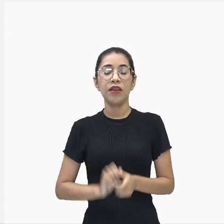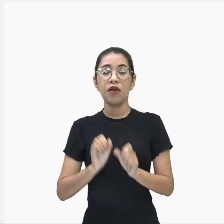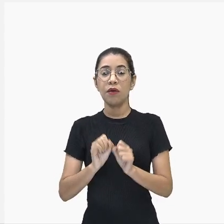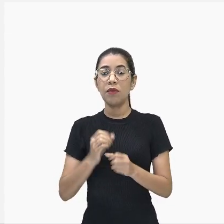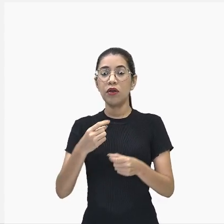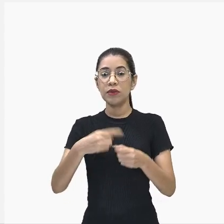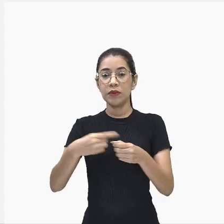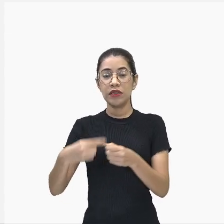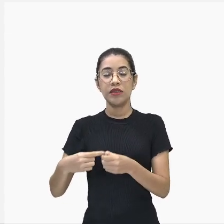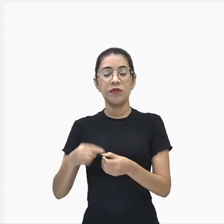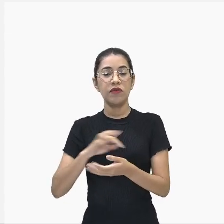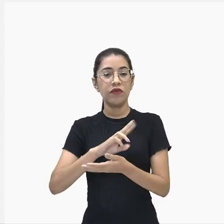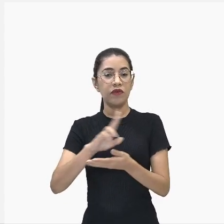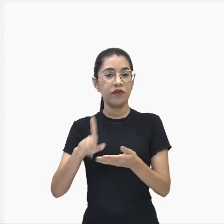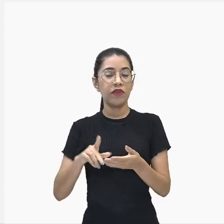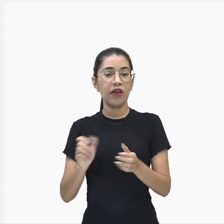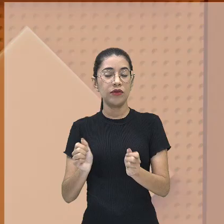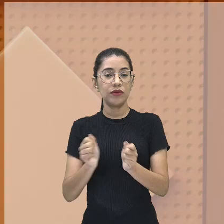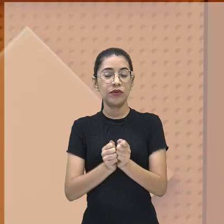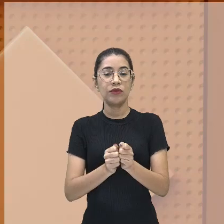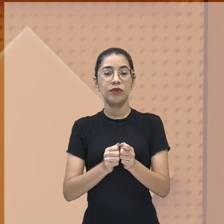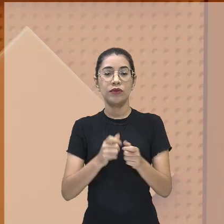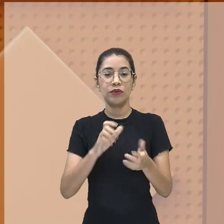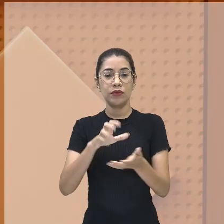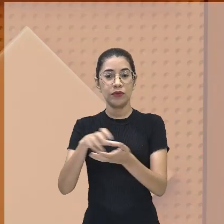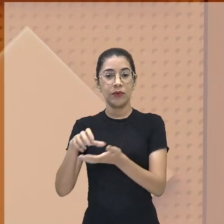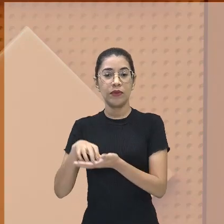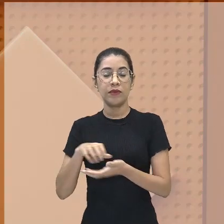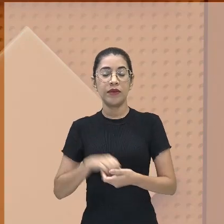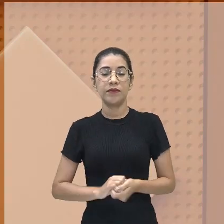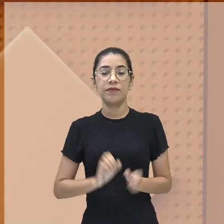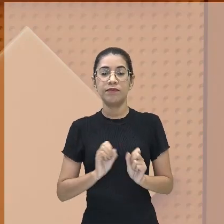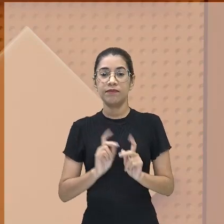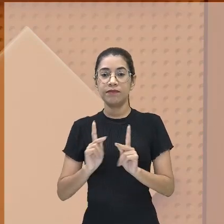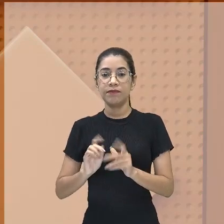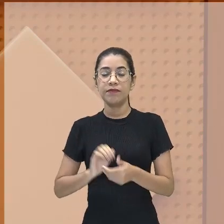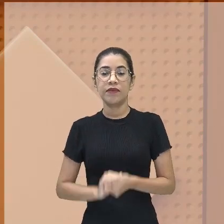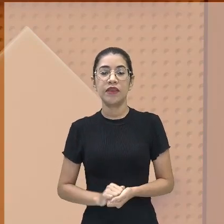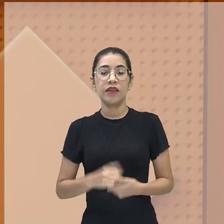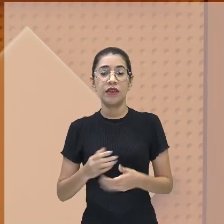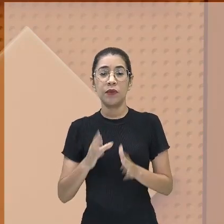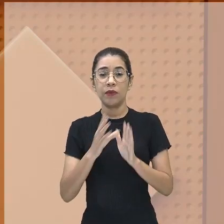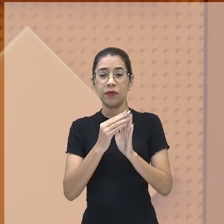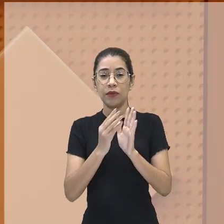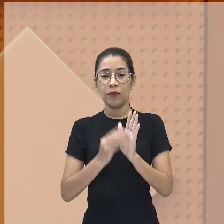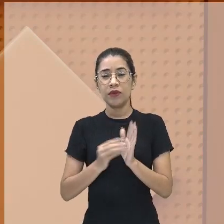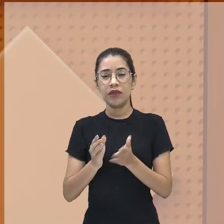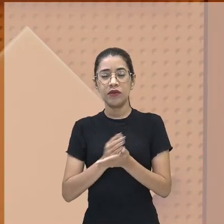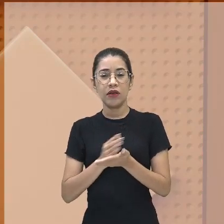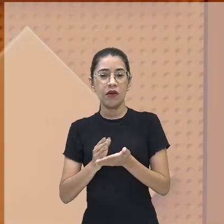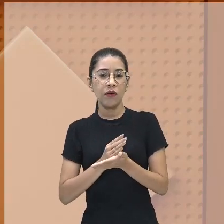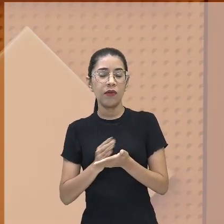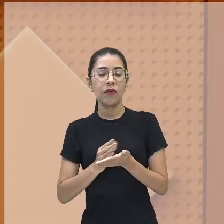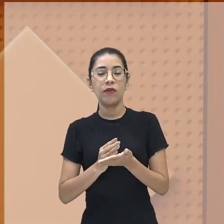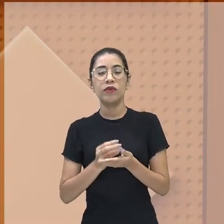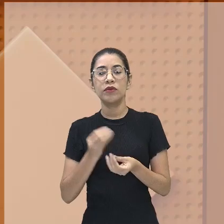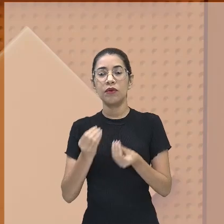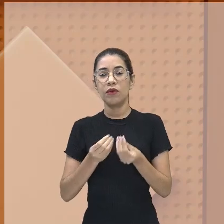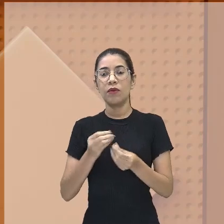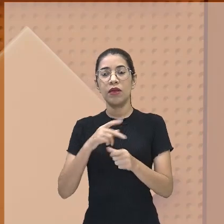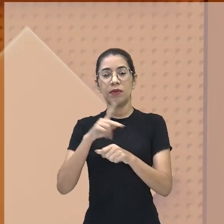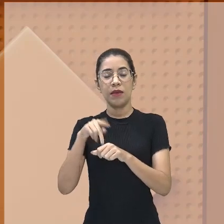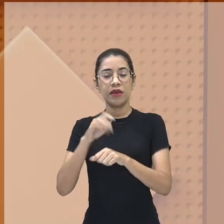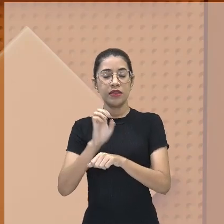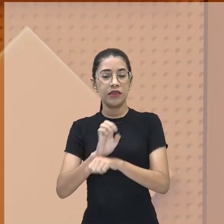composto por um ou vários distritos. Muito bem, então verificamos aí alguns desses conceitos, né,